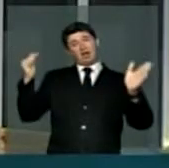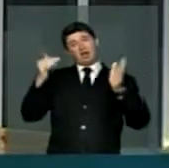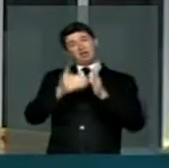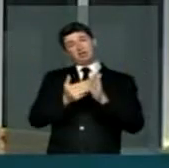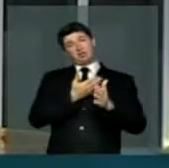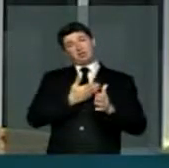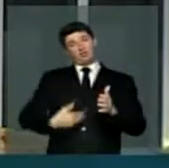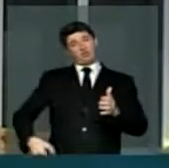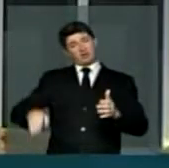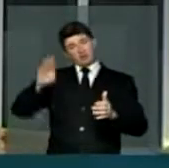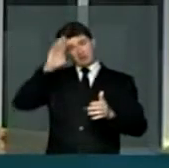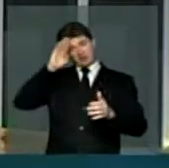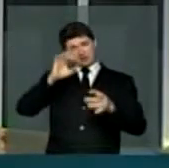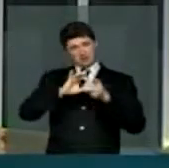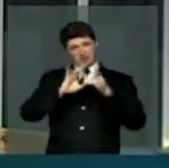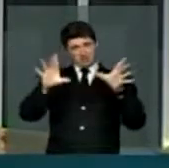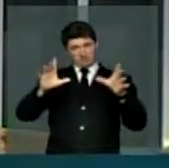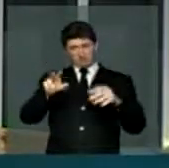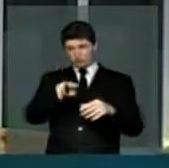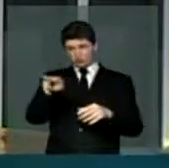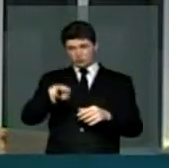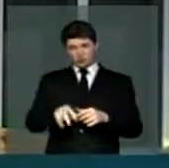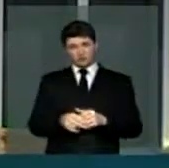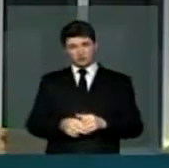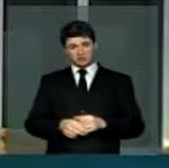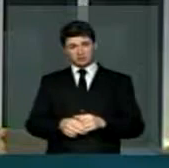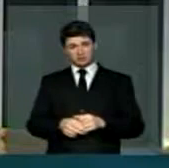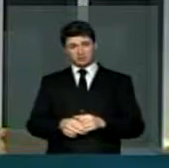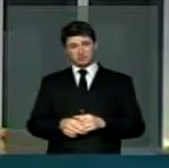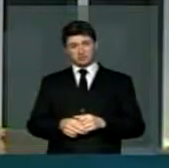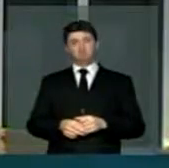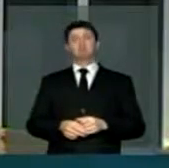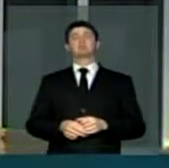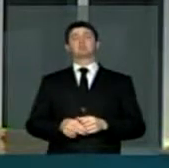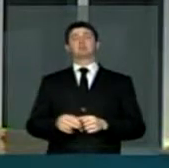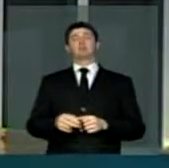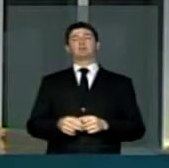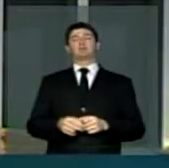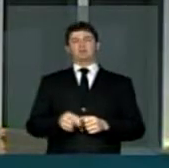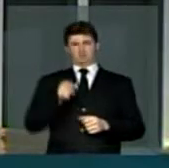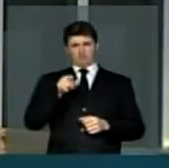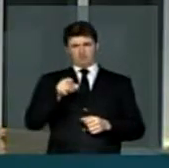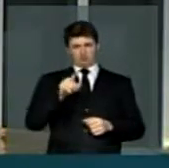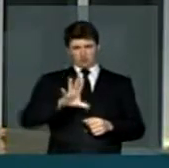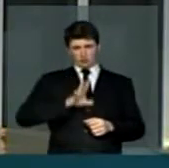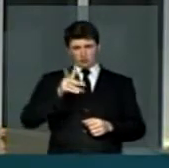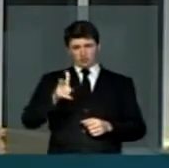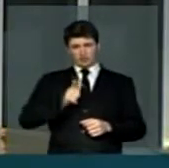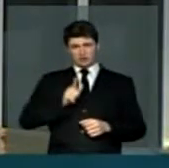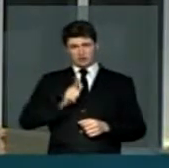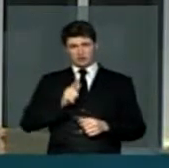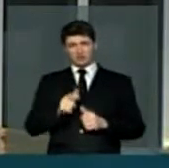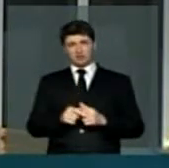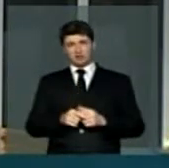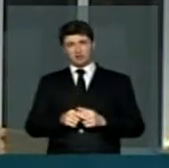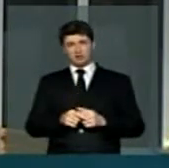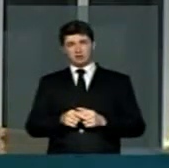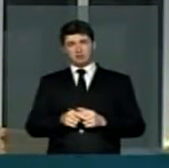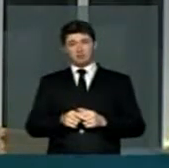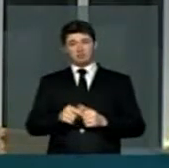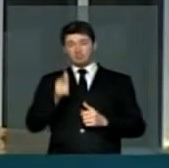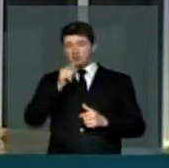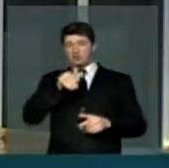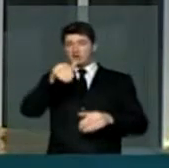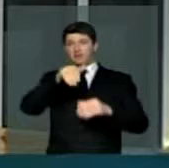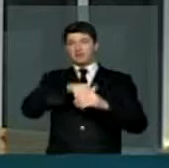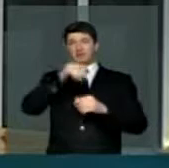de seu país lhe desse a liberdade? E sigo. Você seria corajoso o suficiente para enfrentar